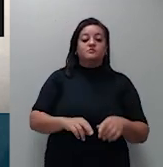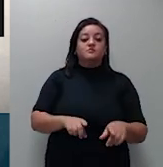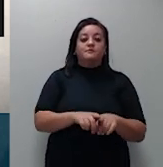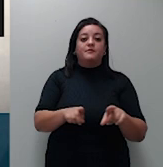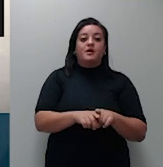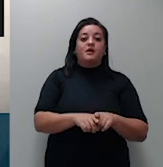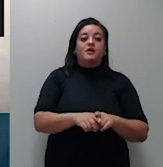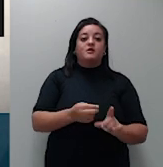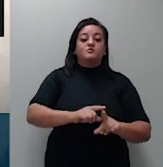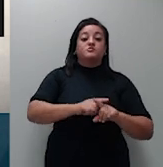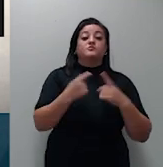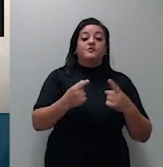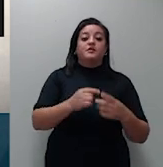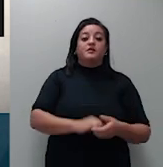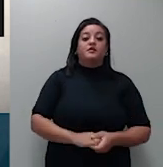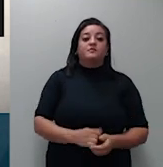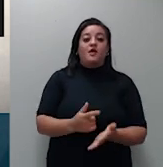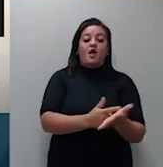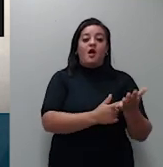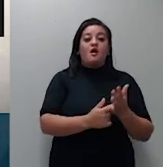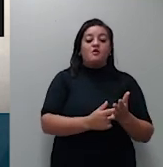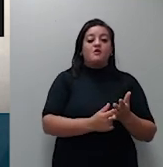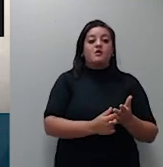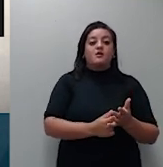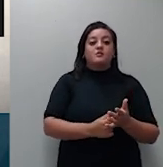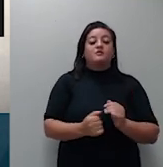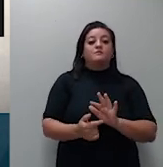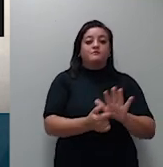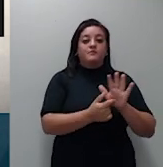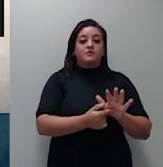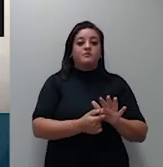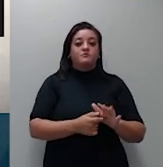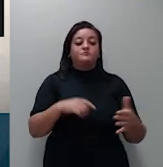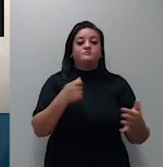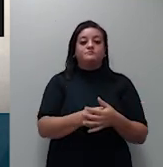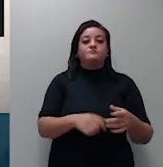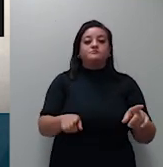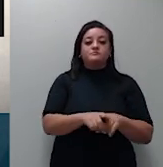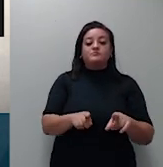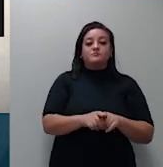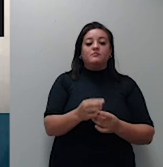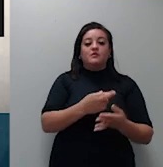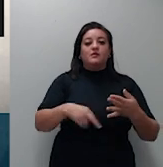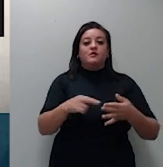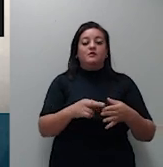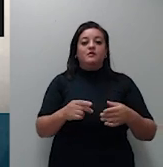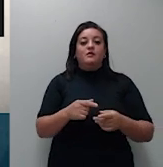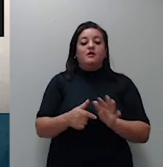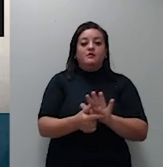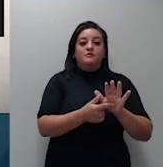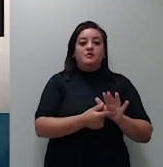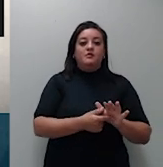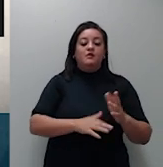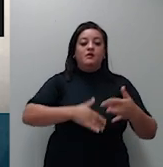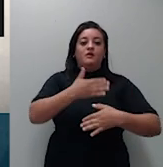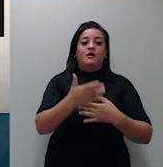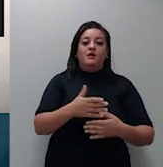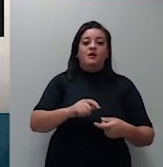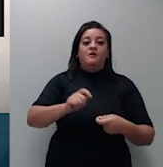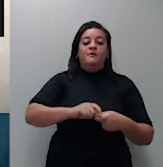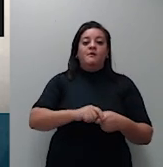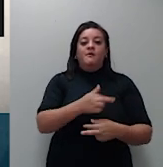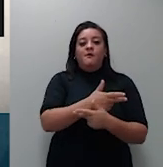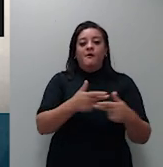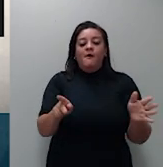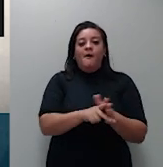o acórdão a Remar impugnação os recorridos indicaram que passaram bem o único